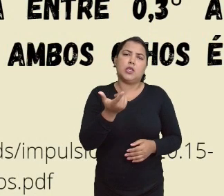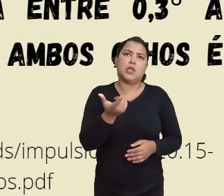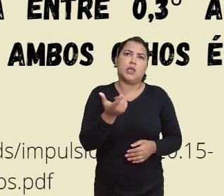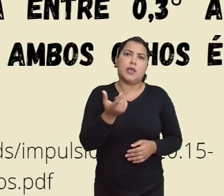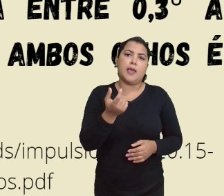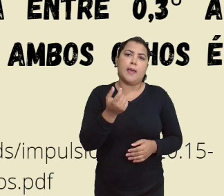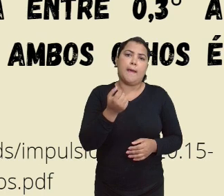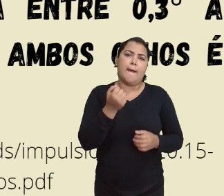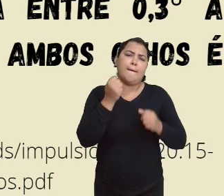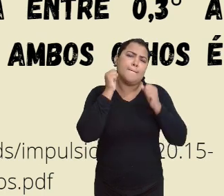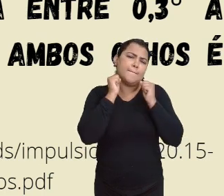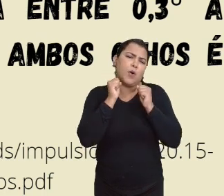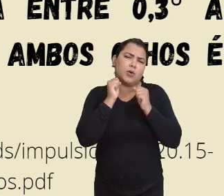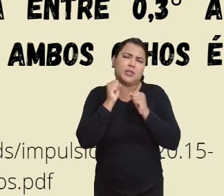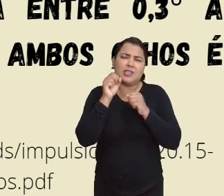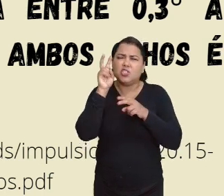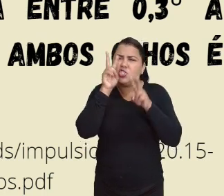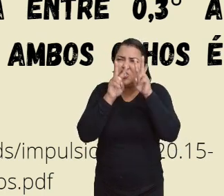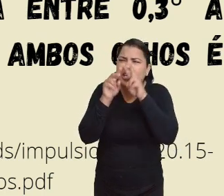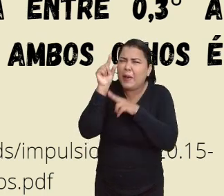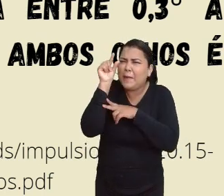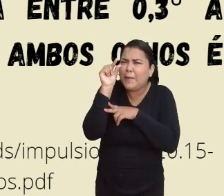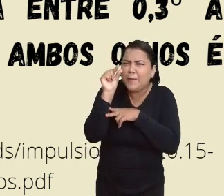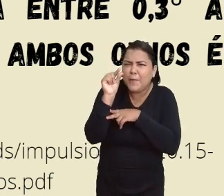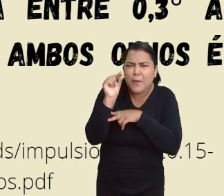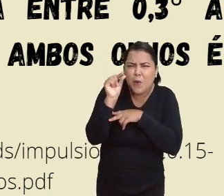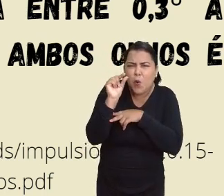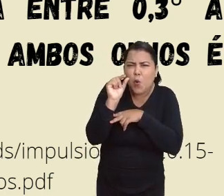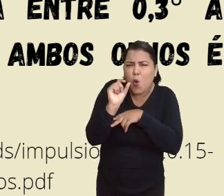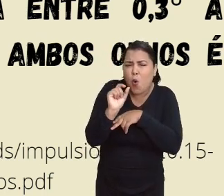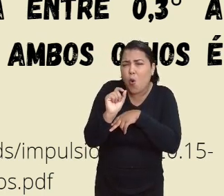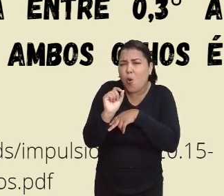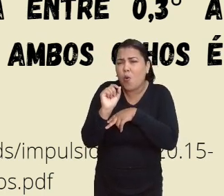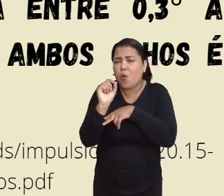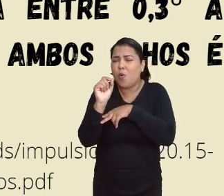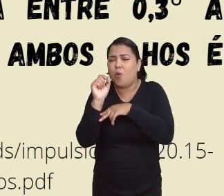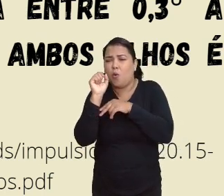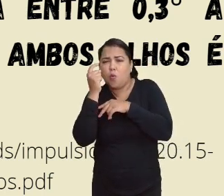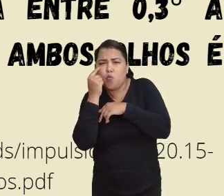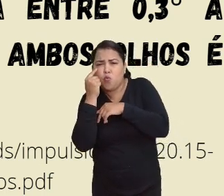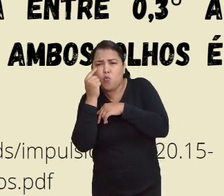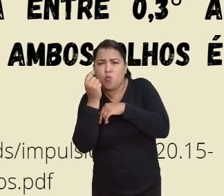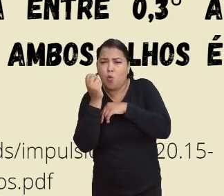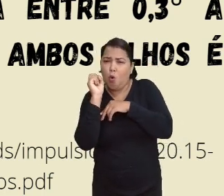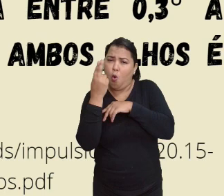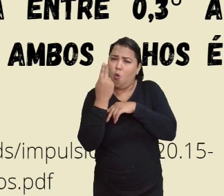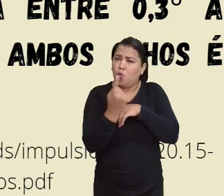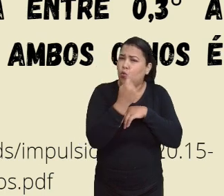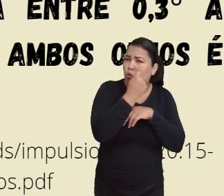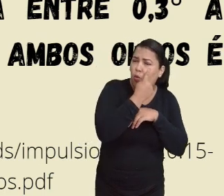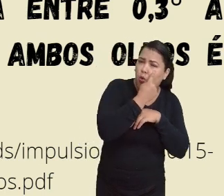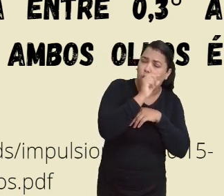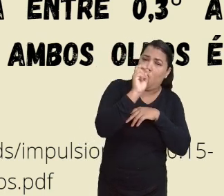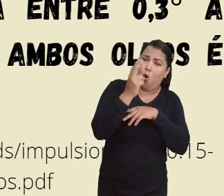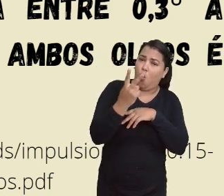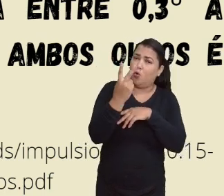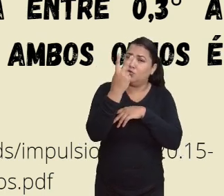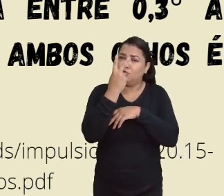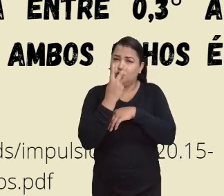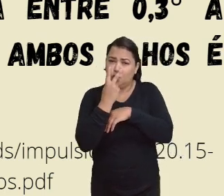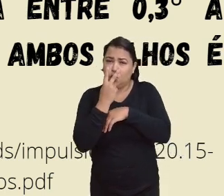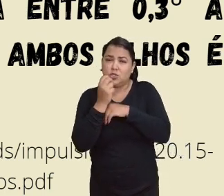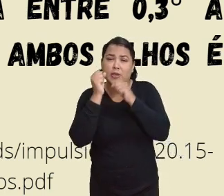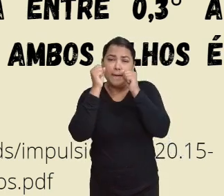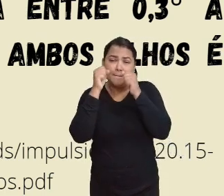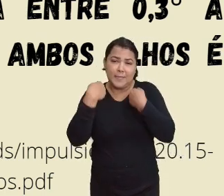pode ver menos que 0,5 graus no seu olho, que você enxerga melhor, com correção óptica mais